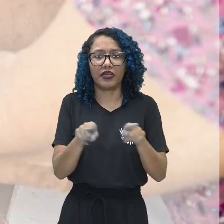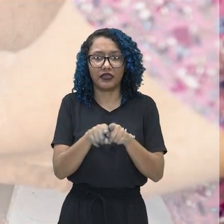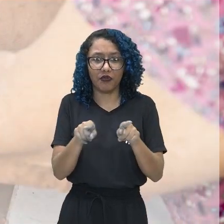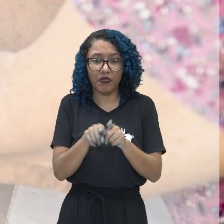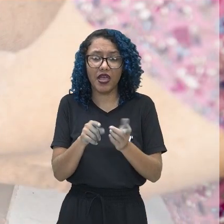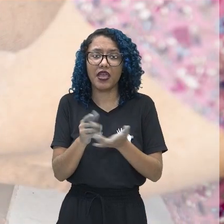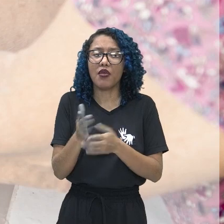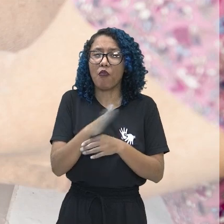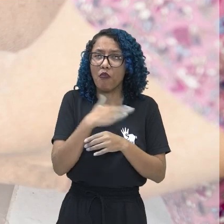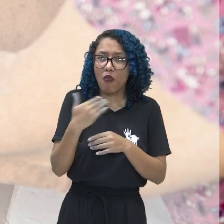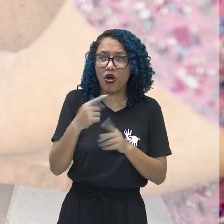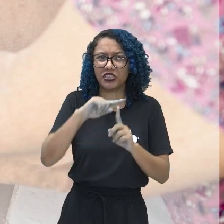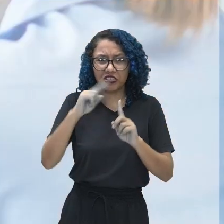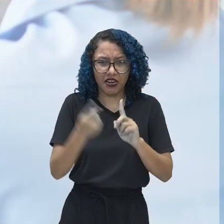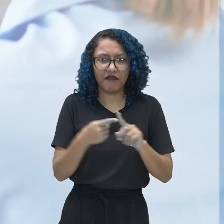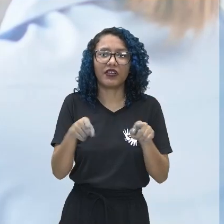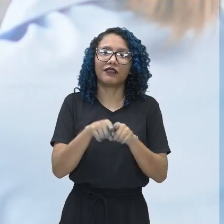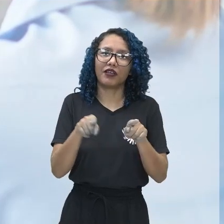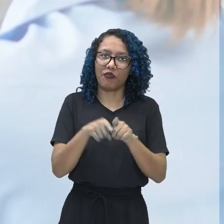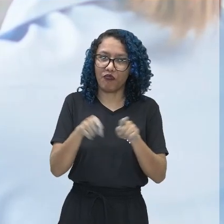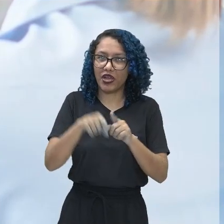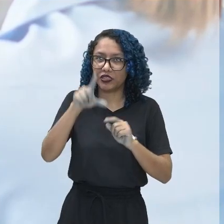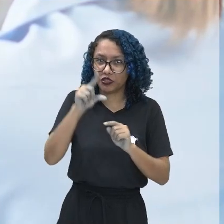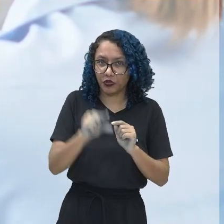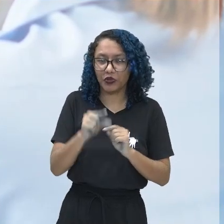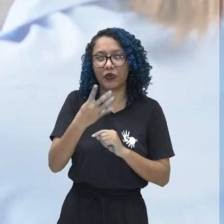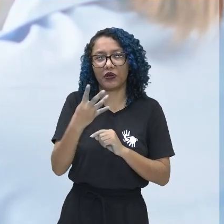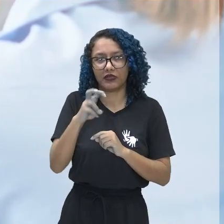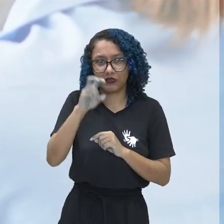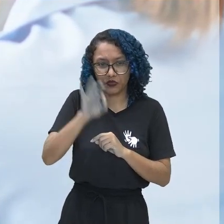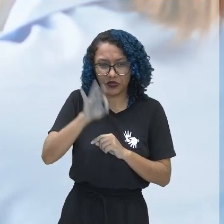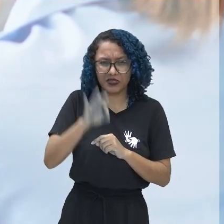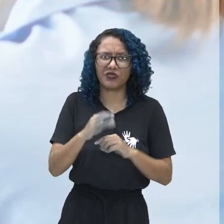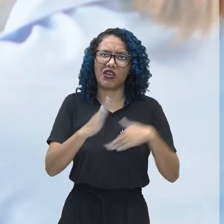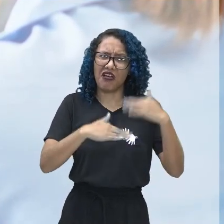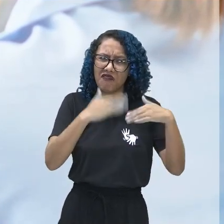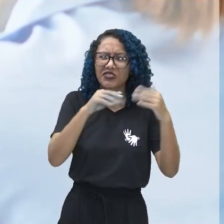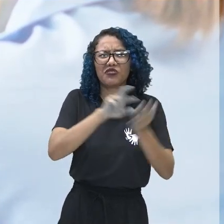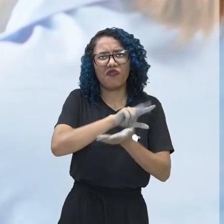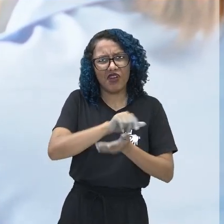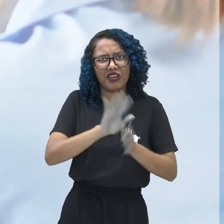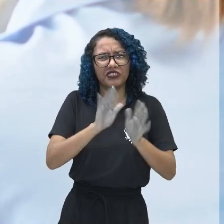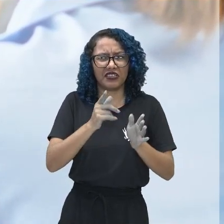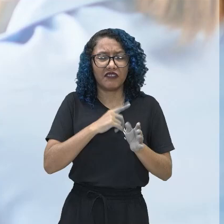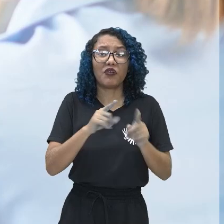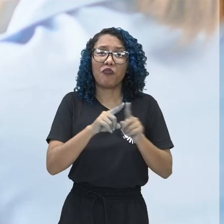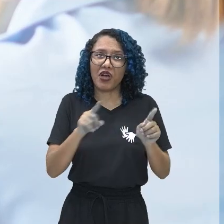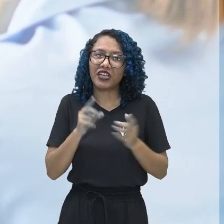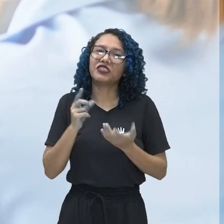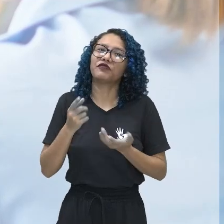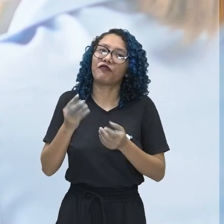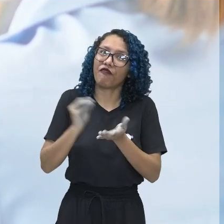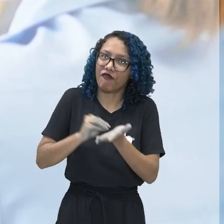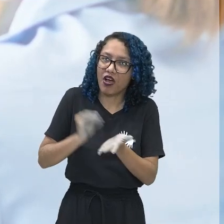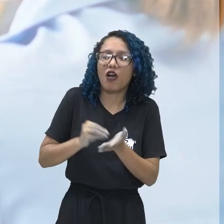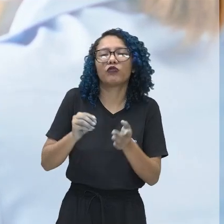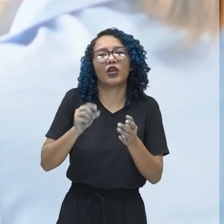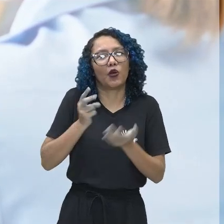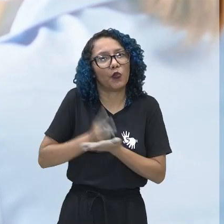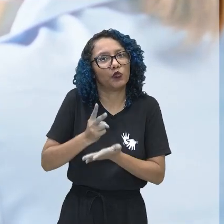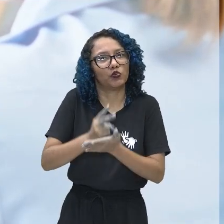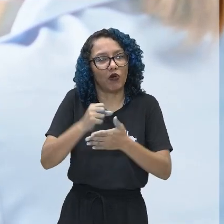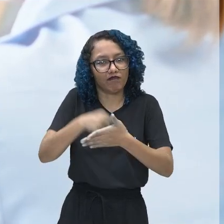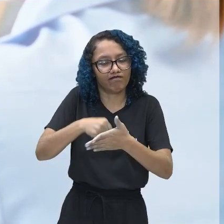em 45%. Apesar desses avanços incríveis, ainda há muito a ser feito. Com o fim do prazo